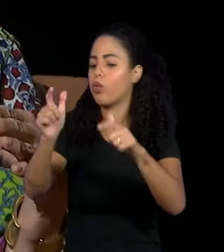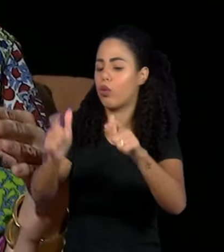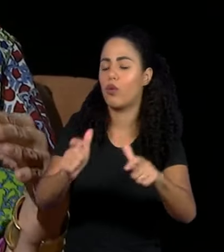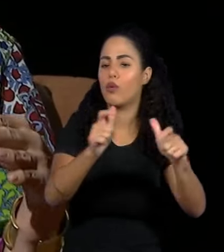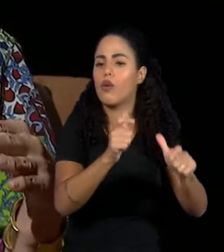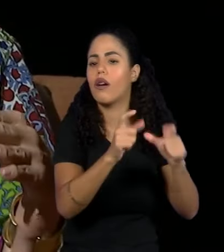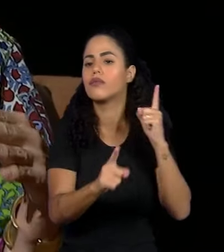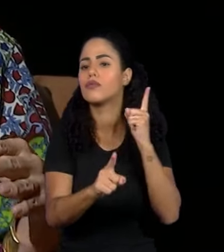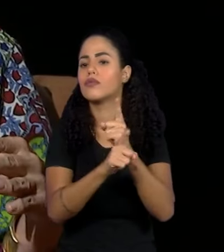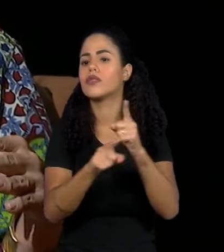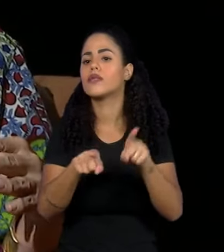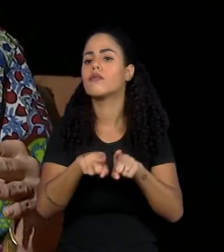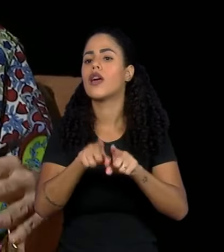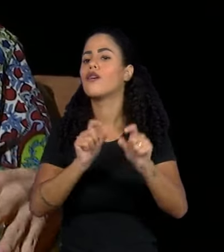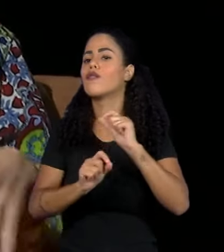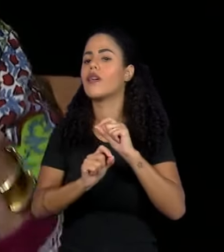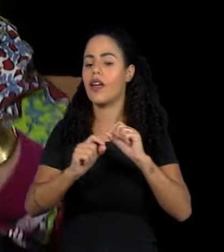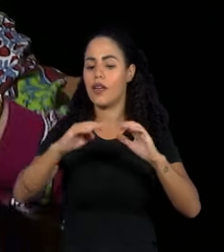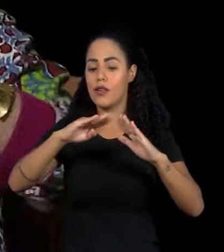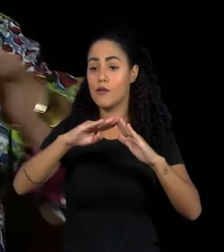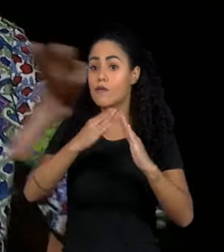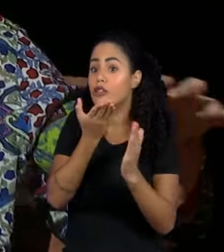encontraram foi essa escola